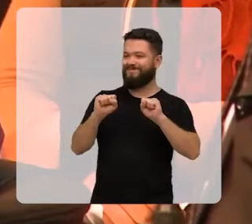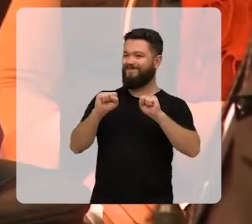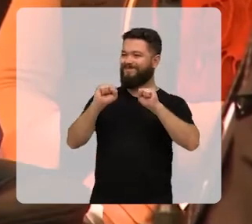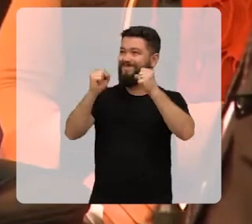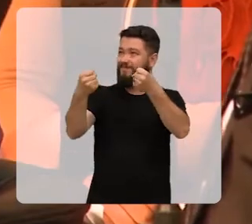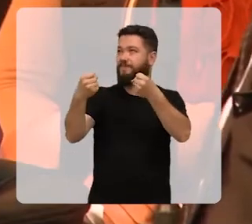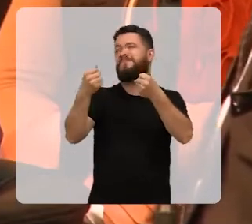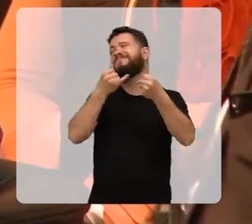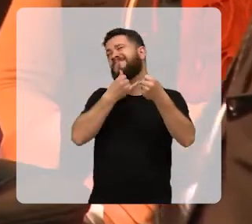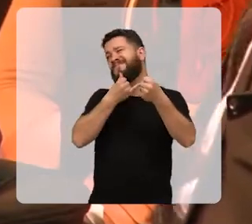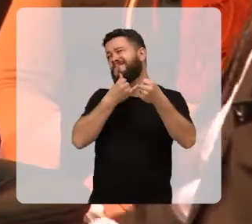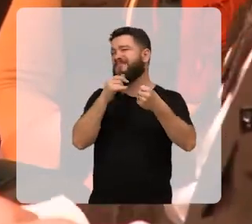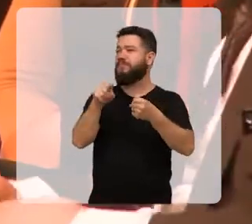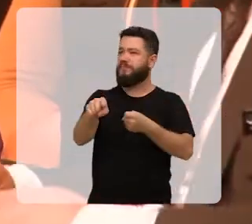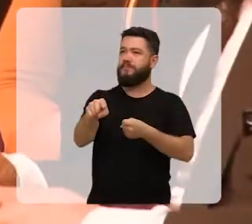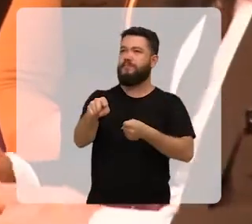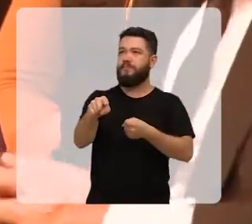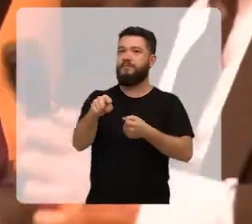lastimado